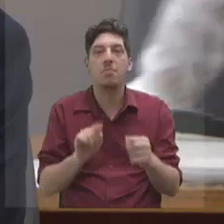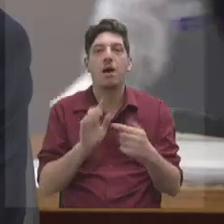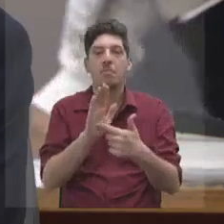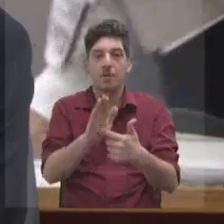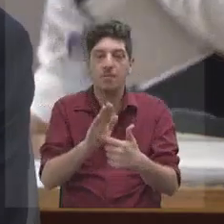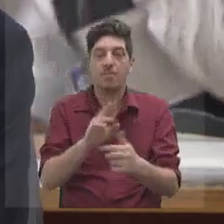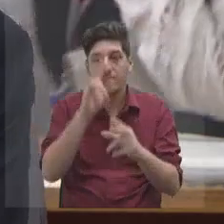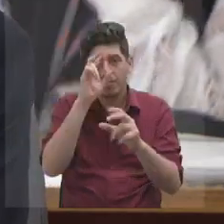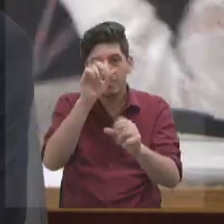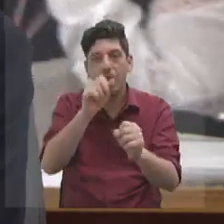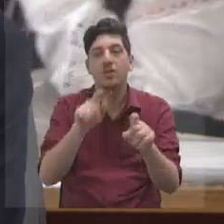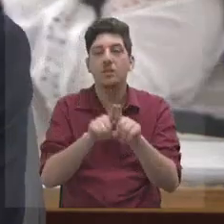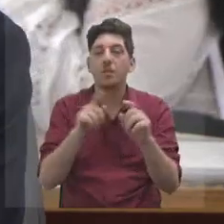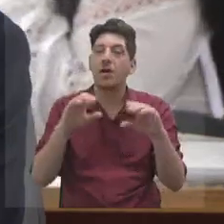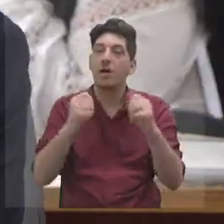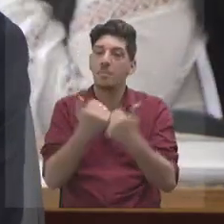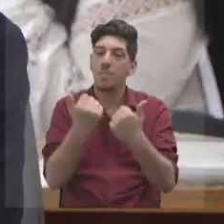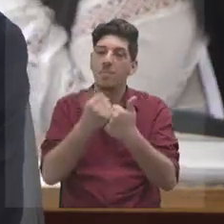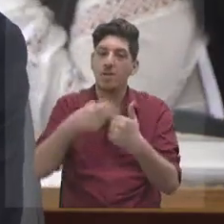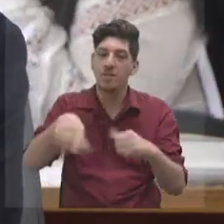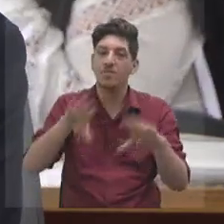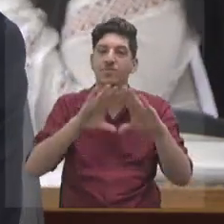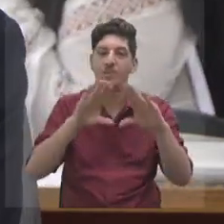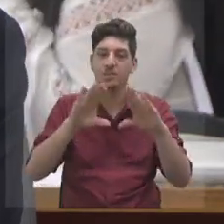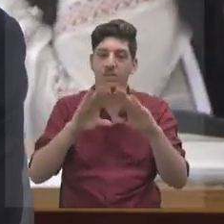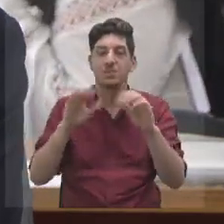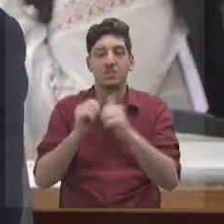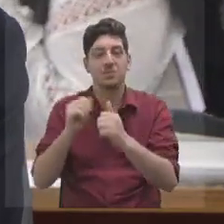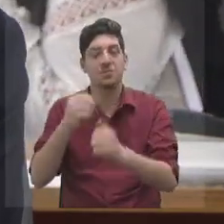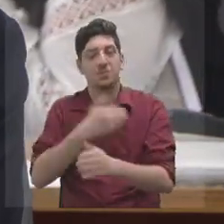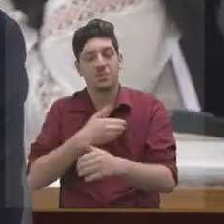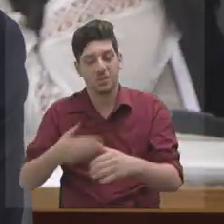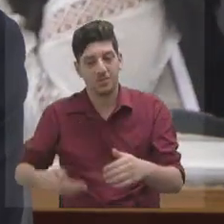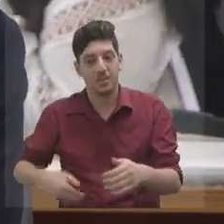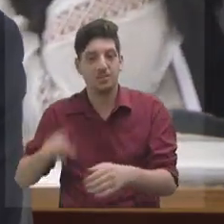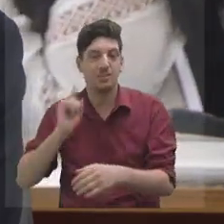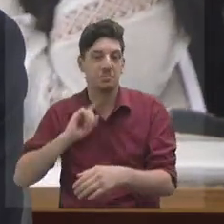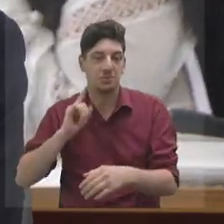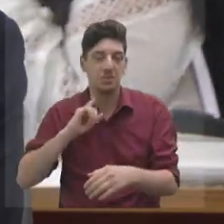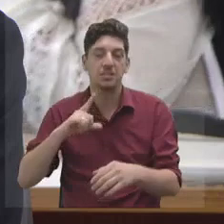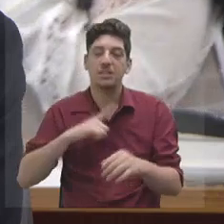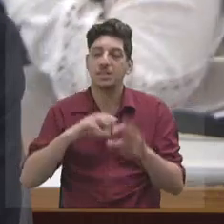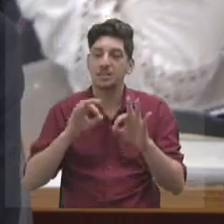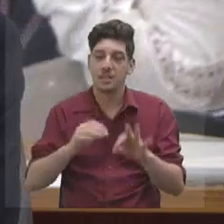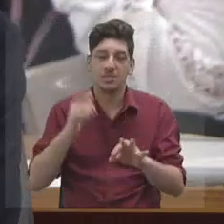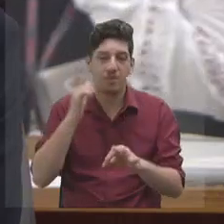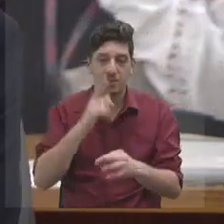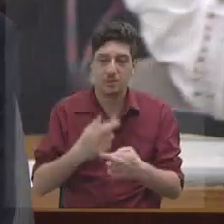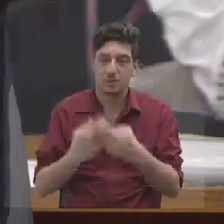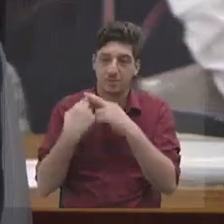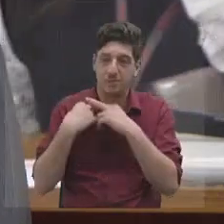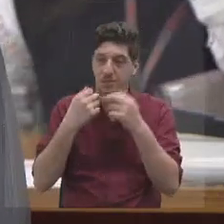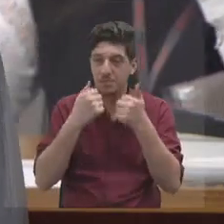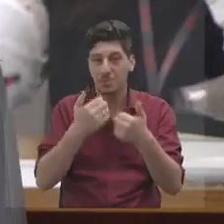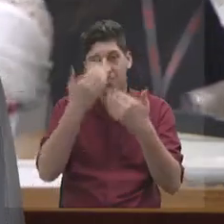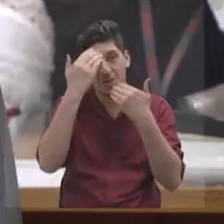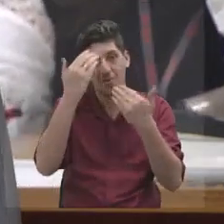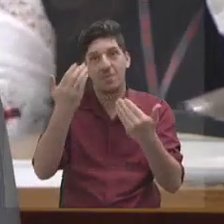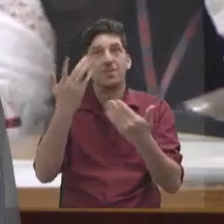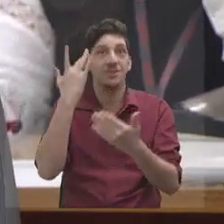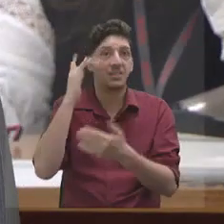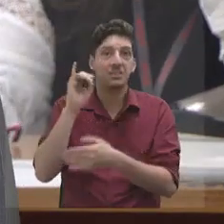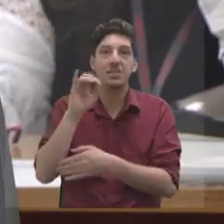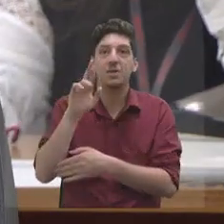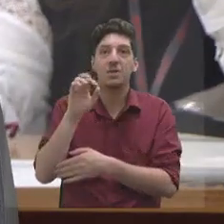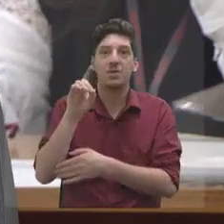né Com patrocínio do governador tem certeza que a gente vai cumprir essa missão então eu agradeço aqui não sei se Rodrigo quer me complementar